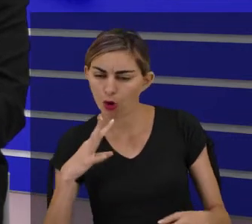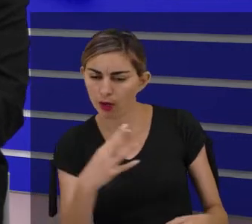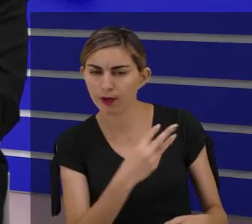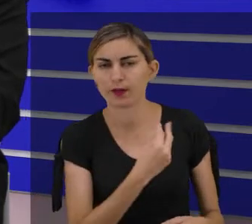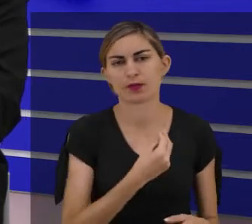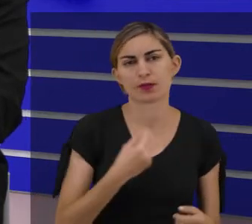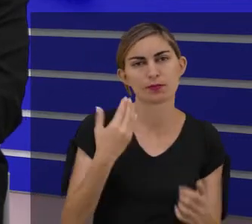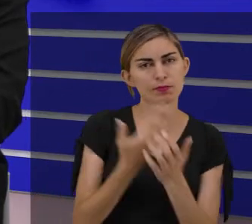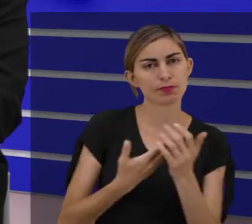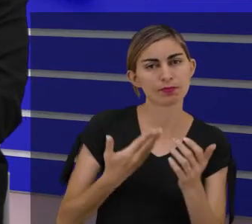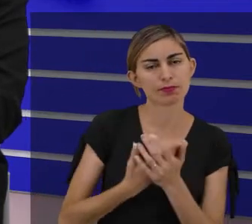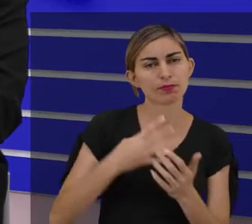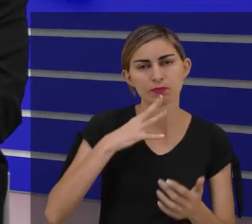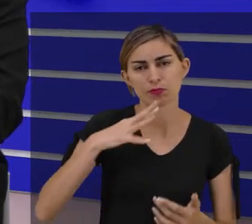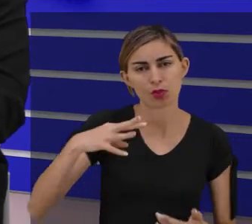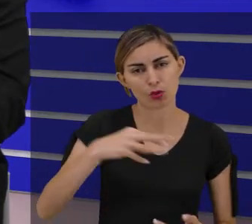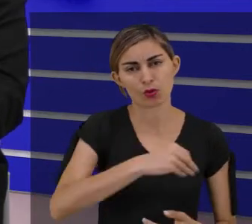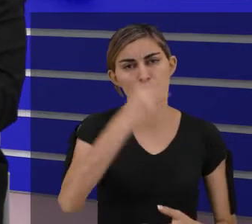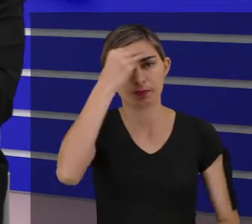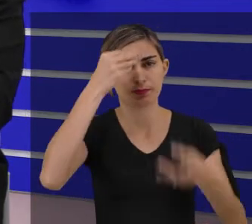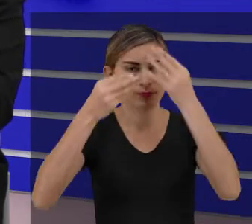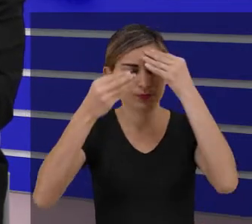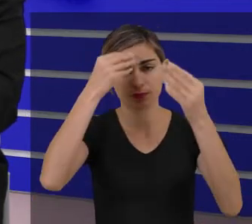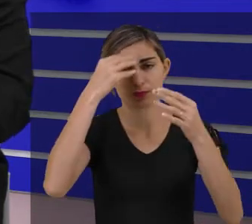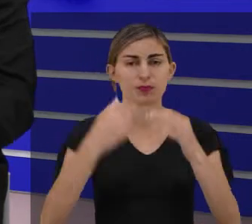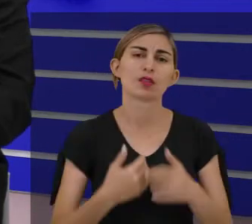não necessariamente como um operador de direito, mas se aproprie o